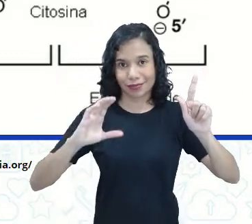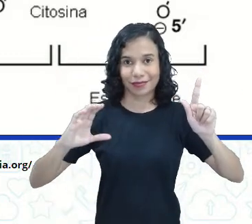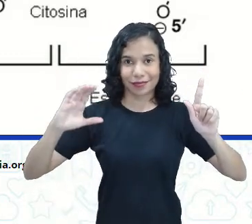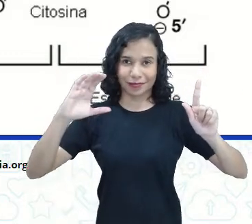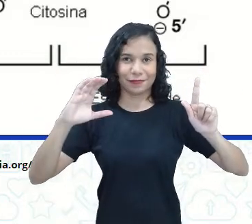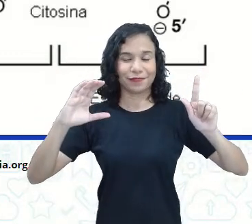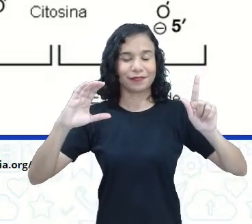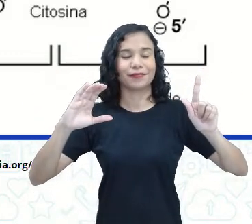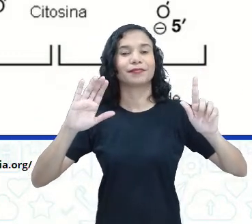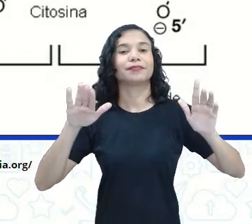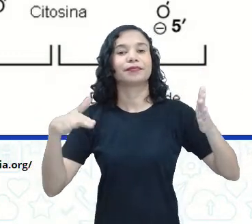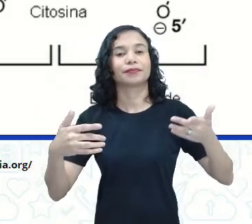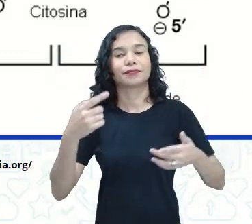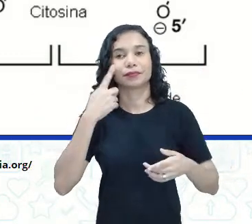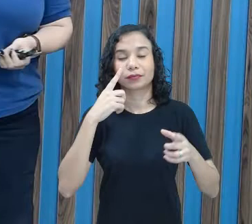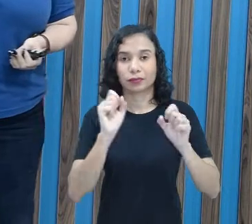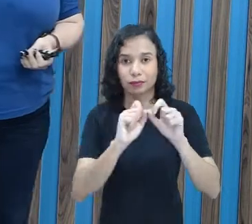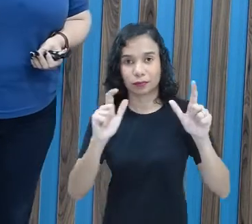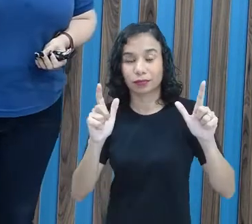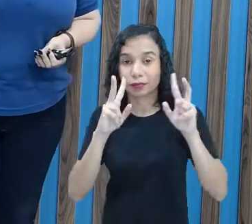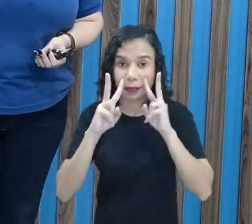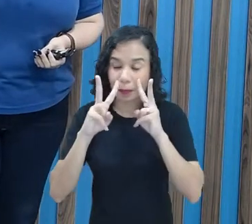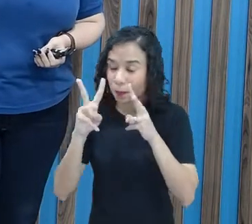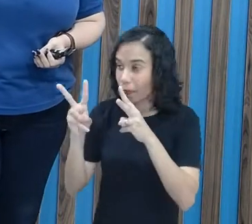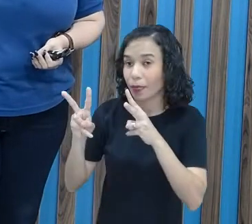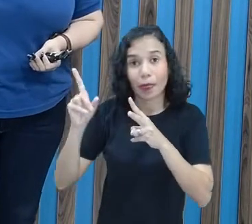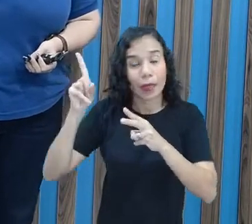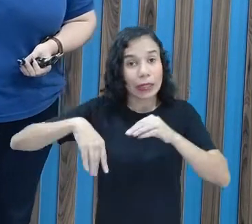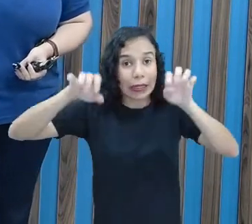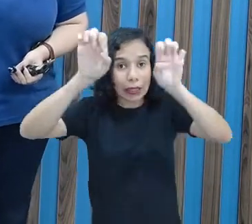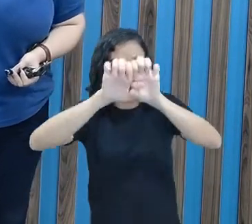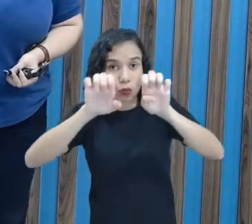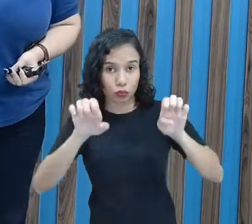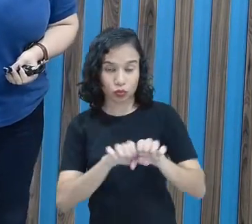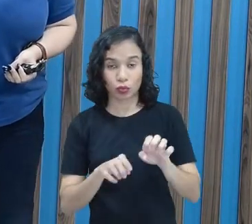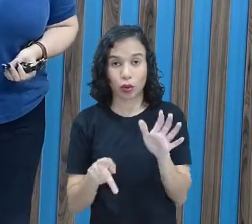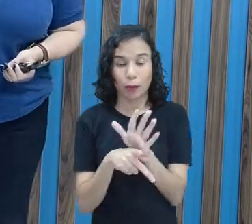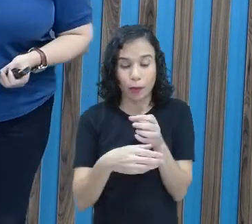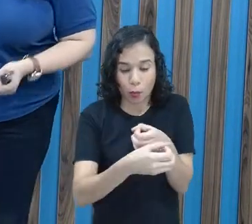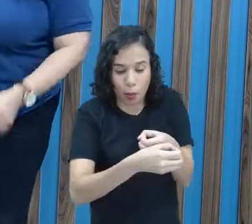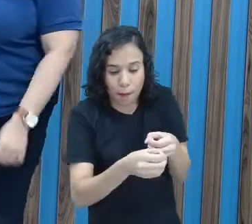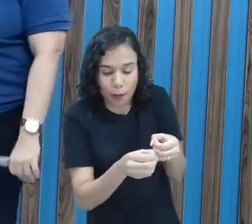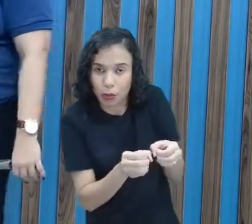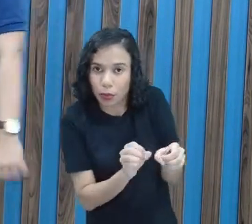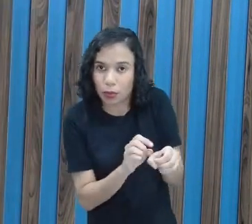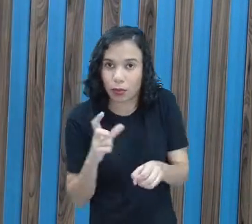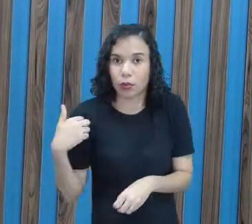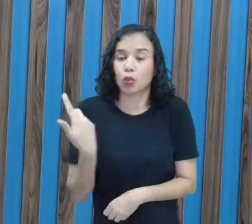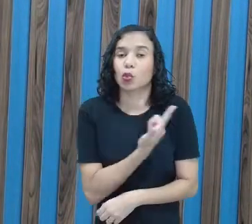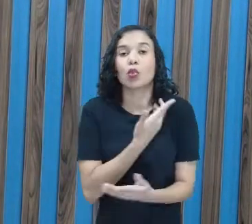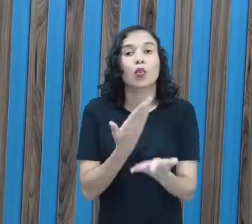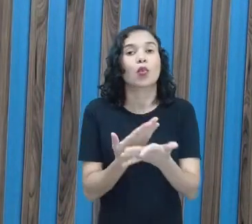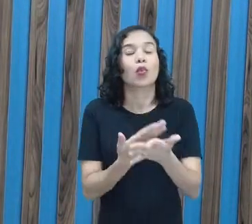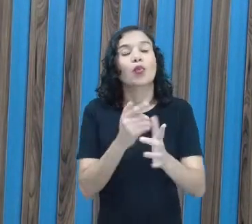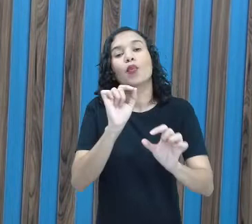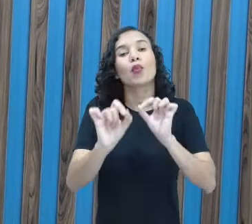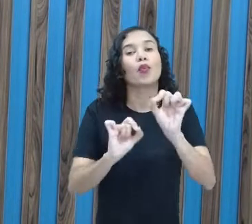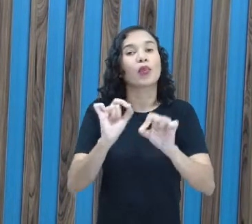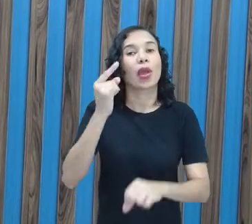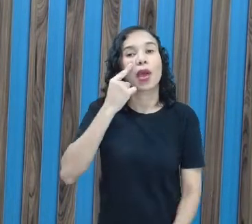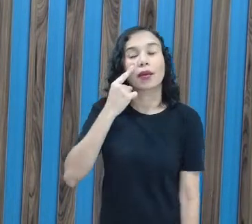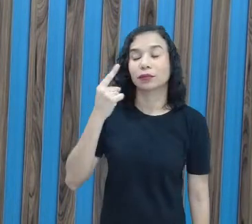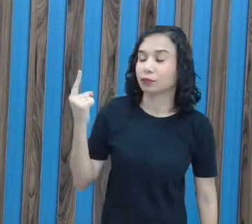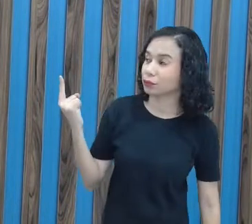citosina. Então, volta agora para mim, Billy. Essa estrutura molecular que a gente tá vendo, nada mais é do que isso aqui,